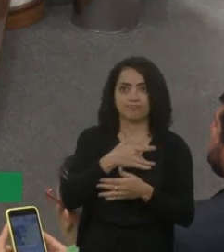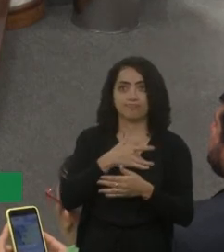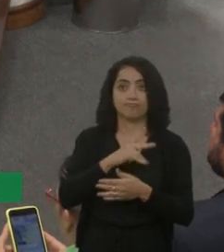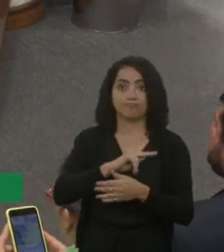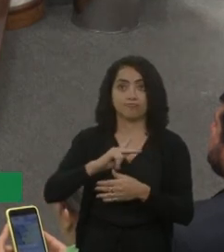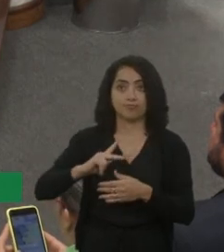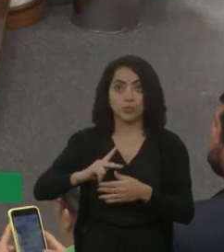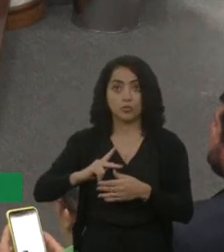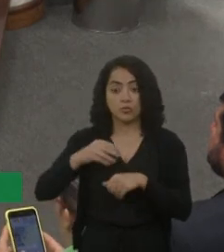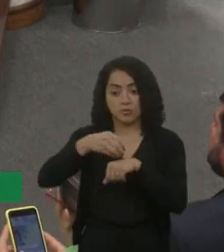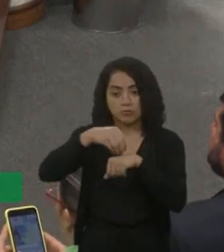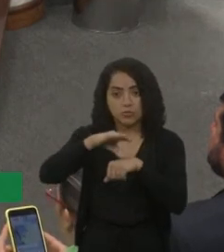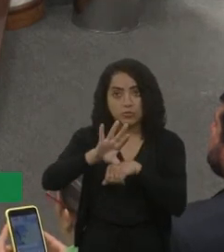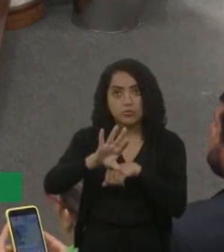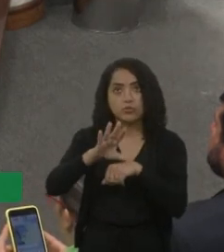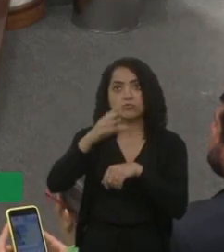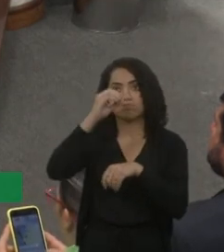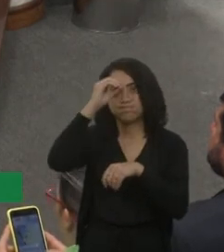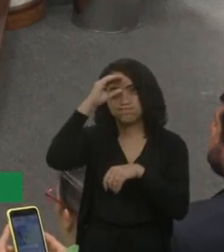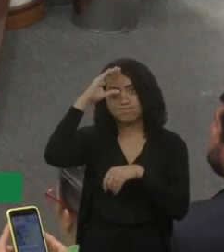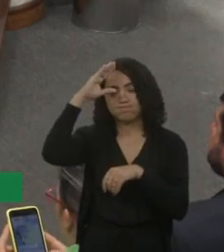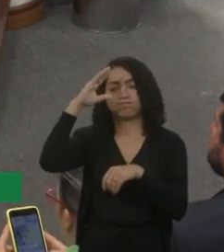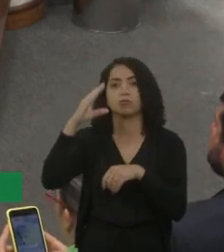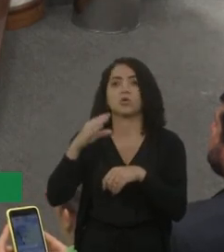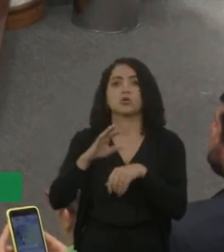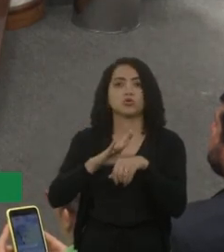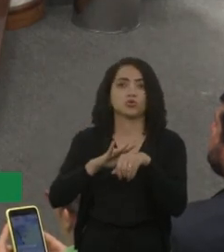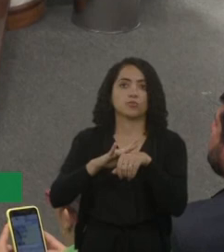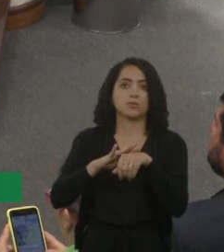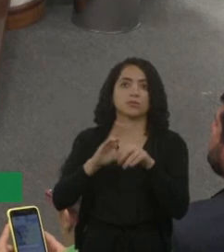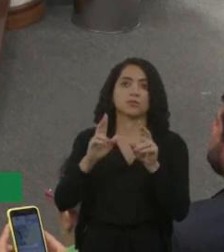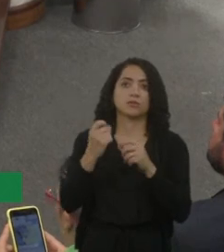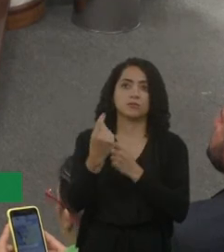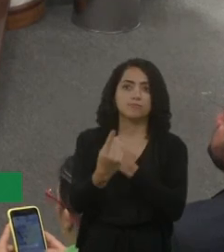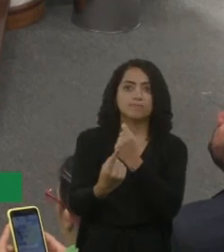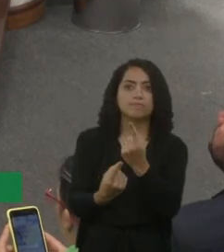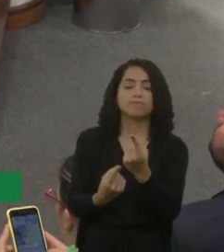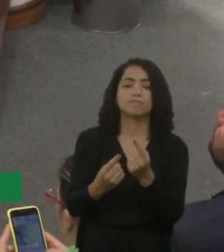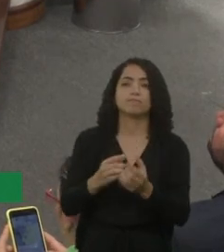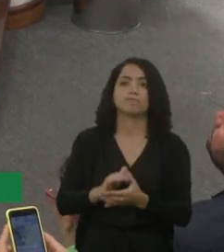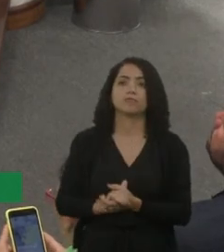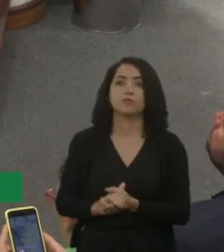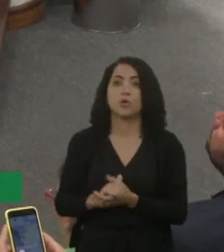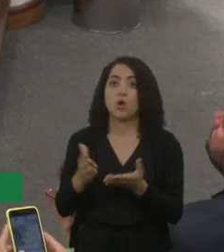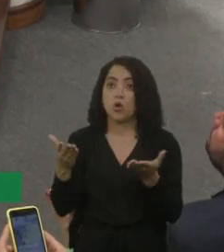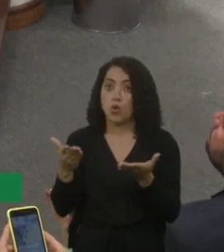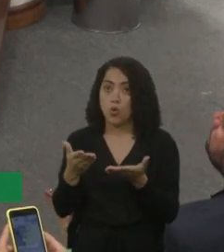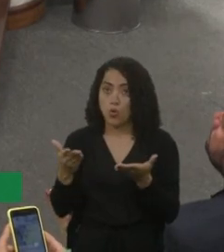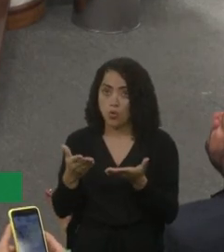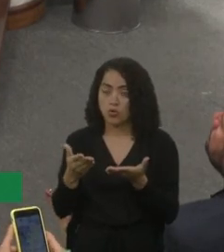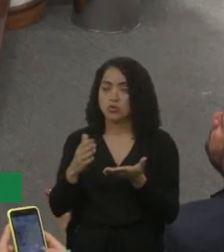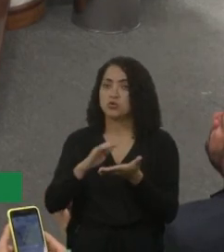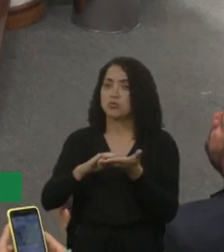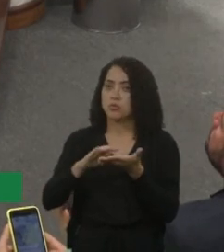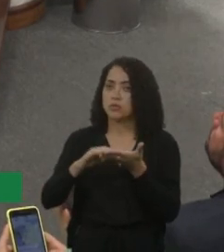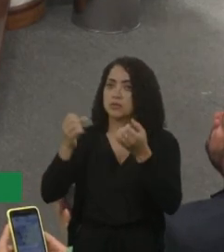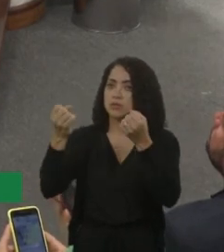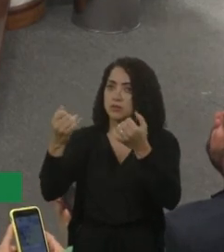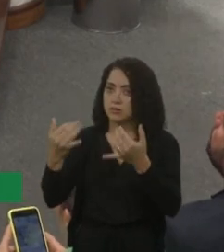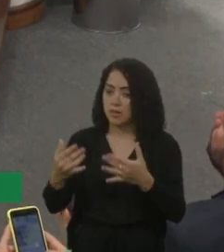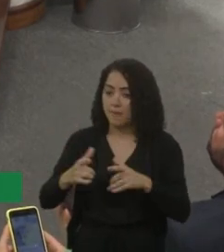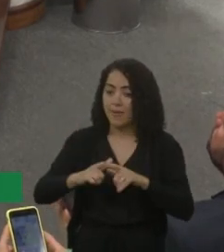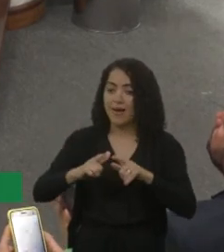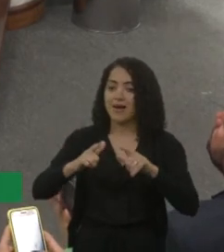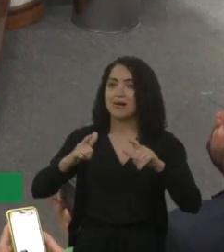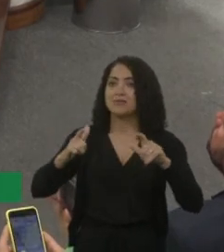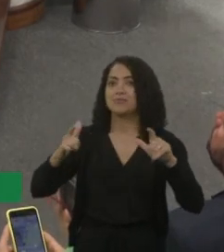ao conhecimento também das doenças raras. É, hoje, então, como a secretária falou, a gente precisa ampliar